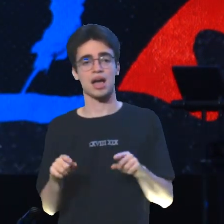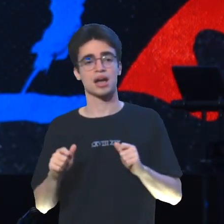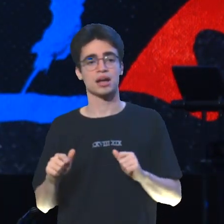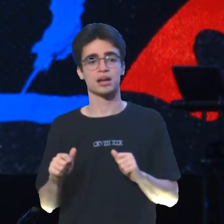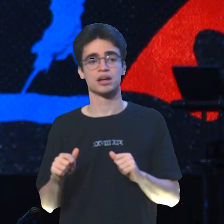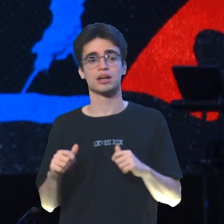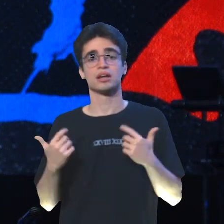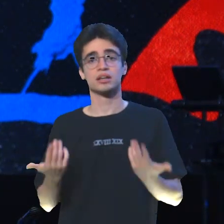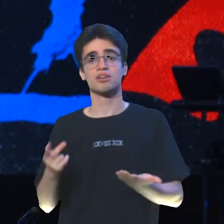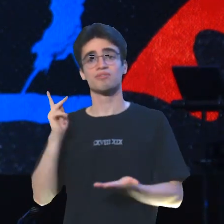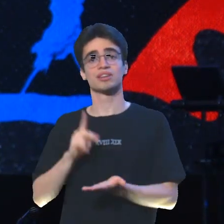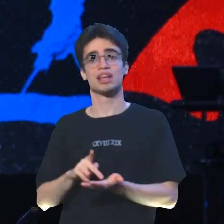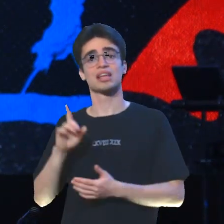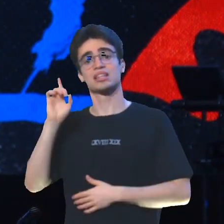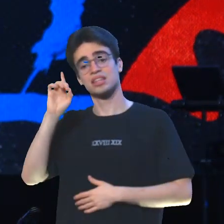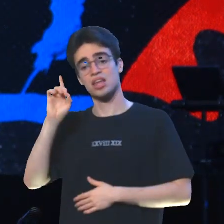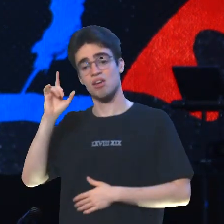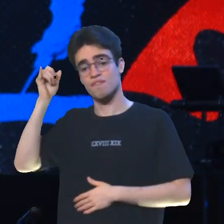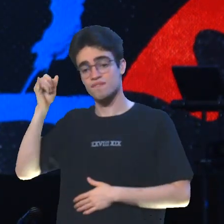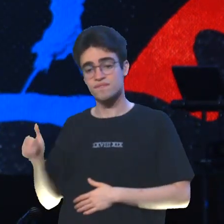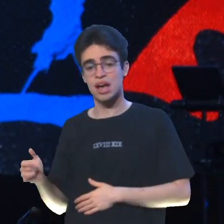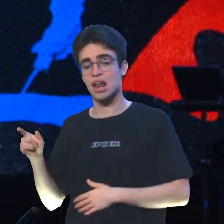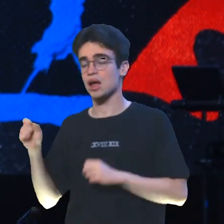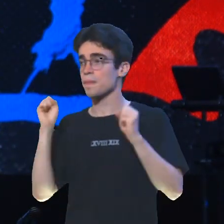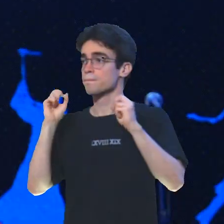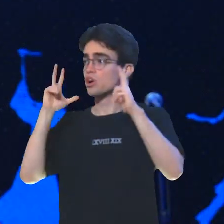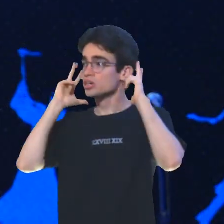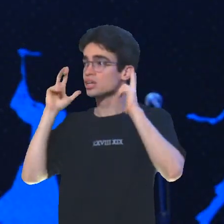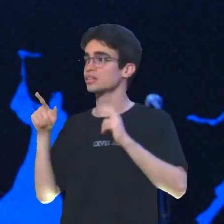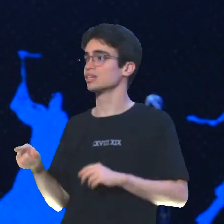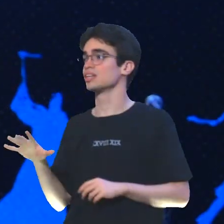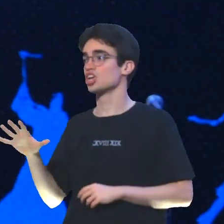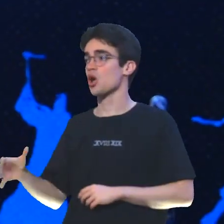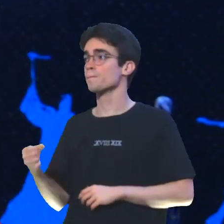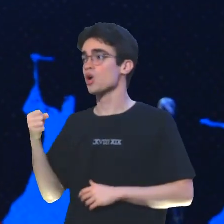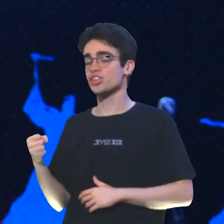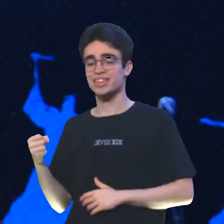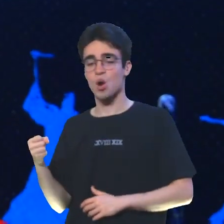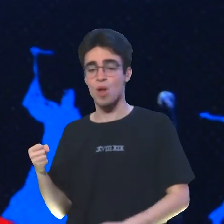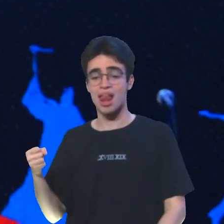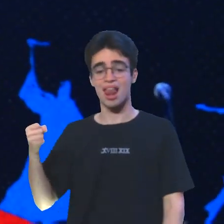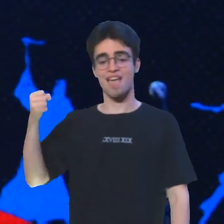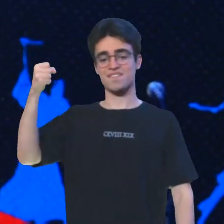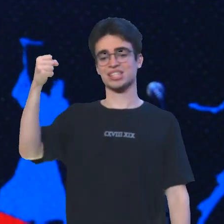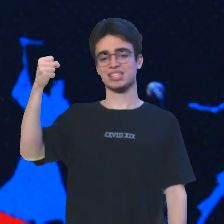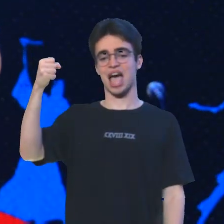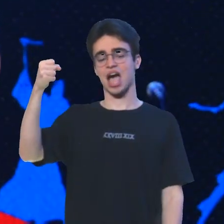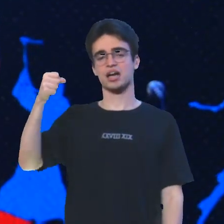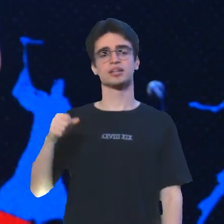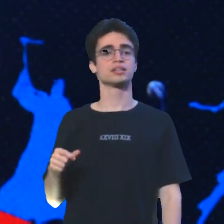Deus ele realmente fala para Moisés levantar o seu bordão. E quando isso acontece,